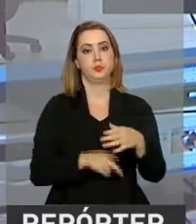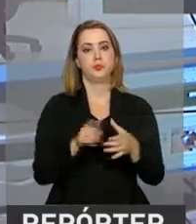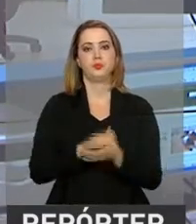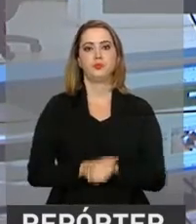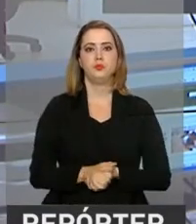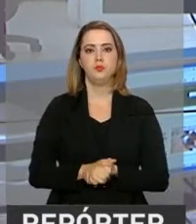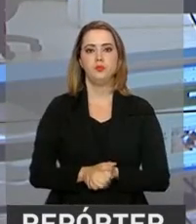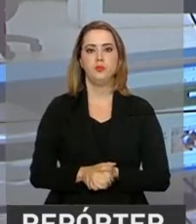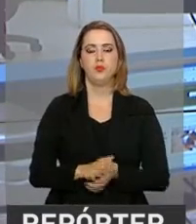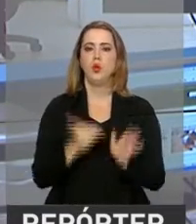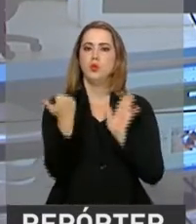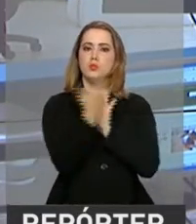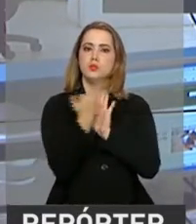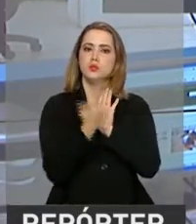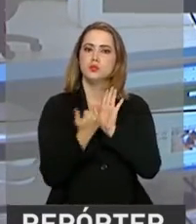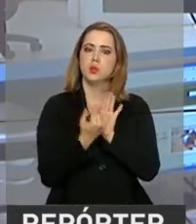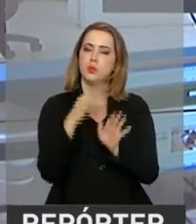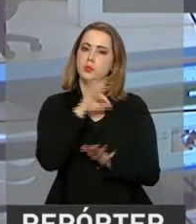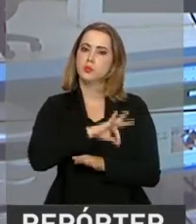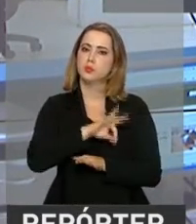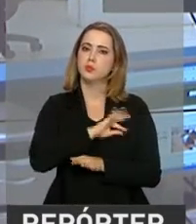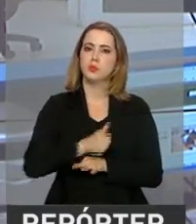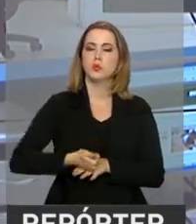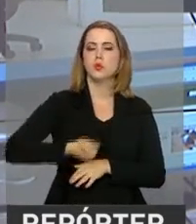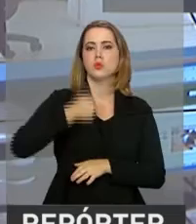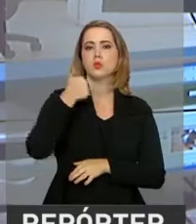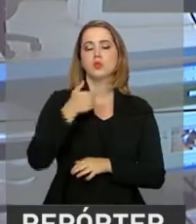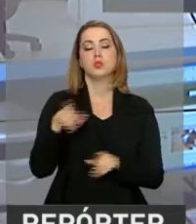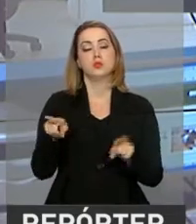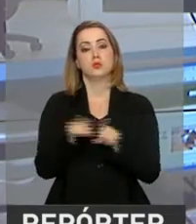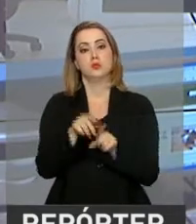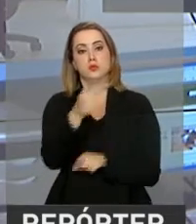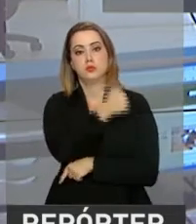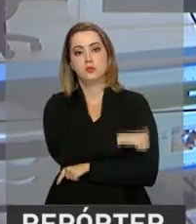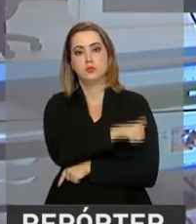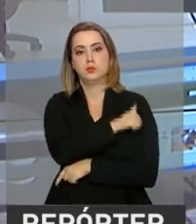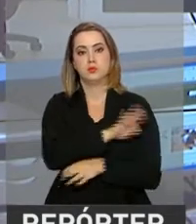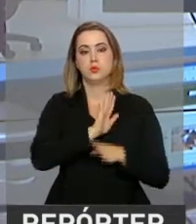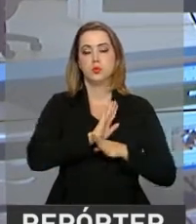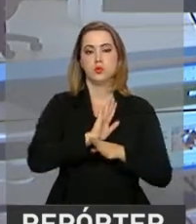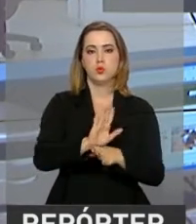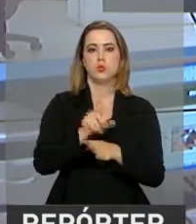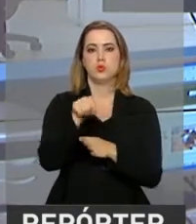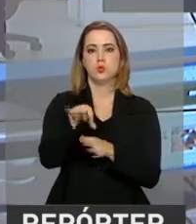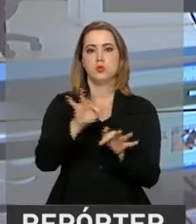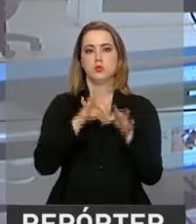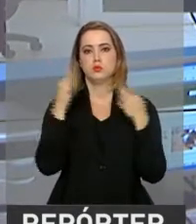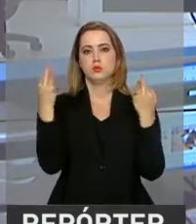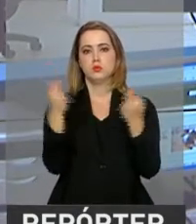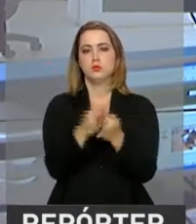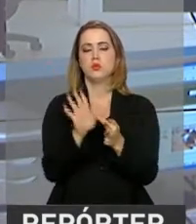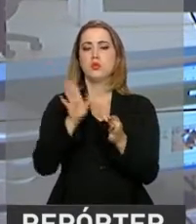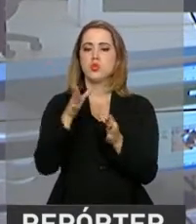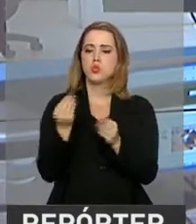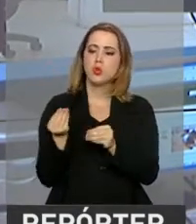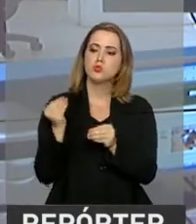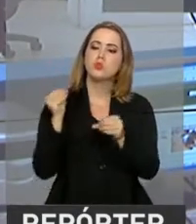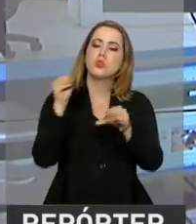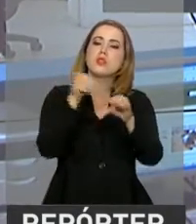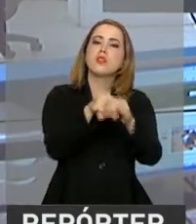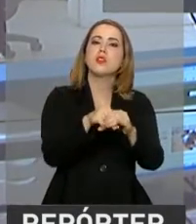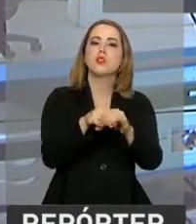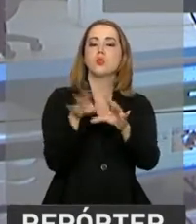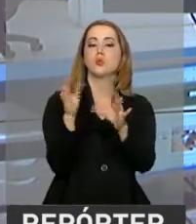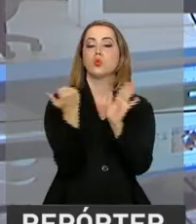O programa Renda Melhor do governo do Rio de Janeiro tem como objetivo assistir com um benefício financeiro famílias que já são integrantes do